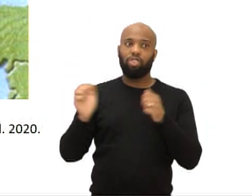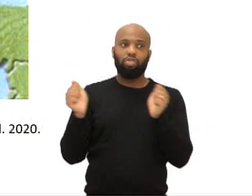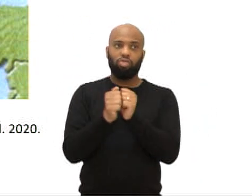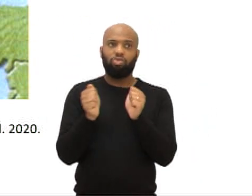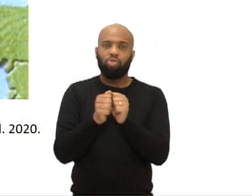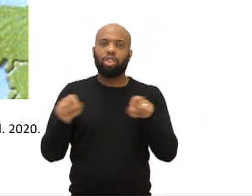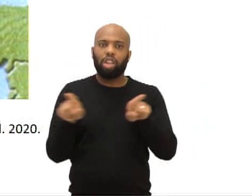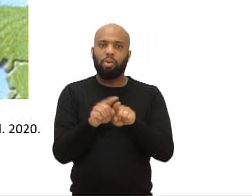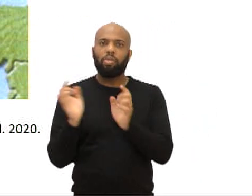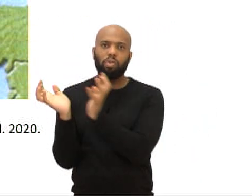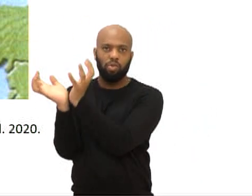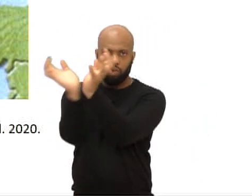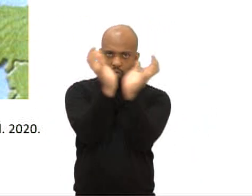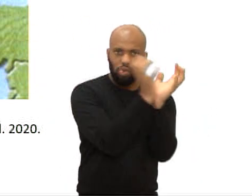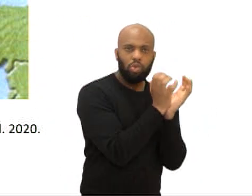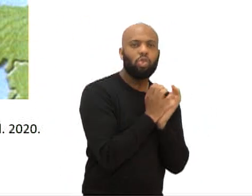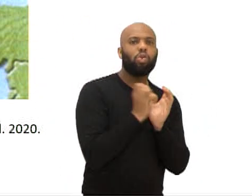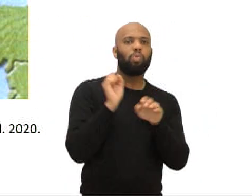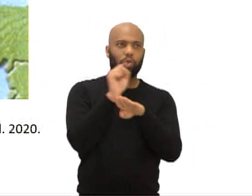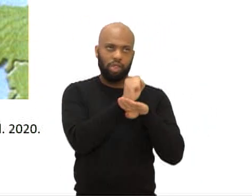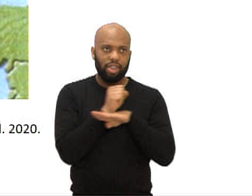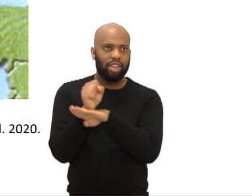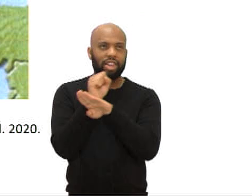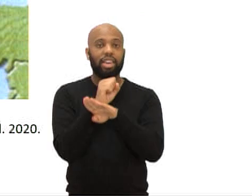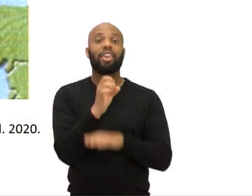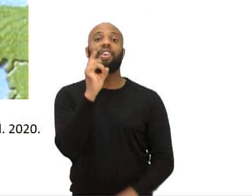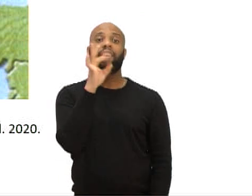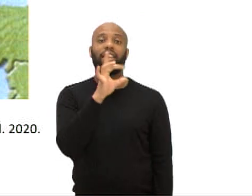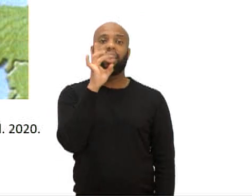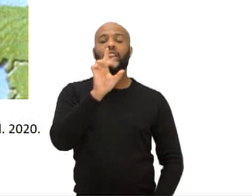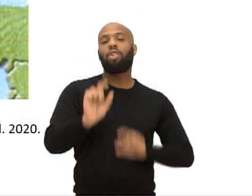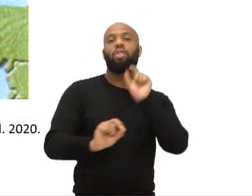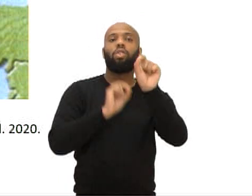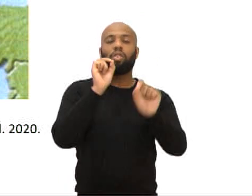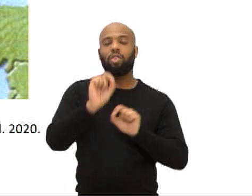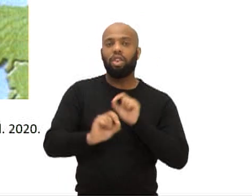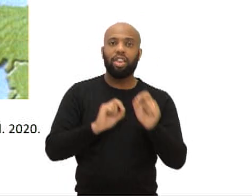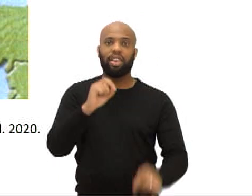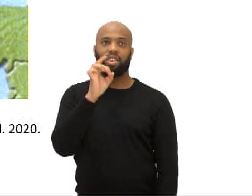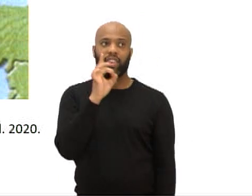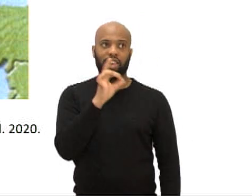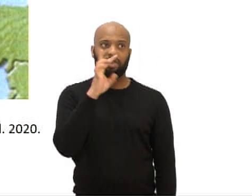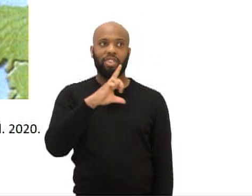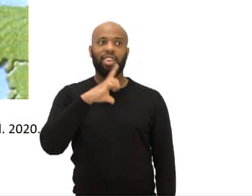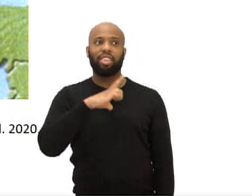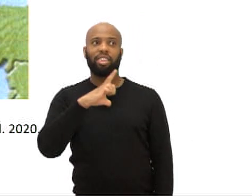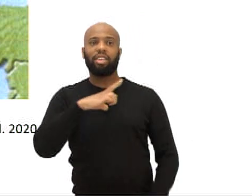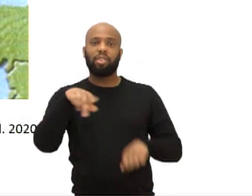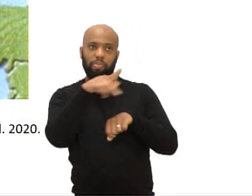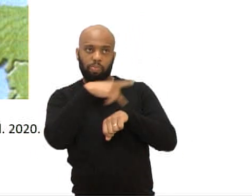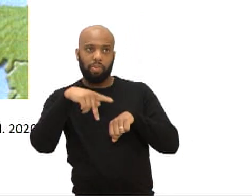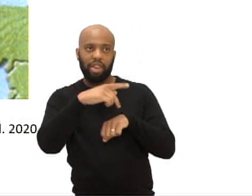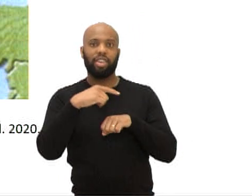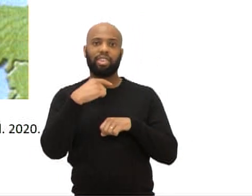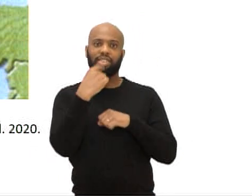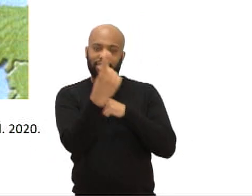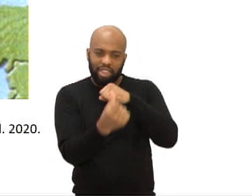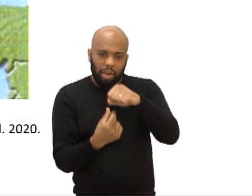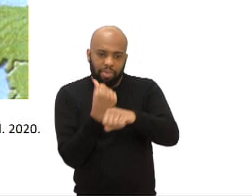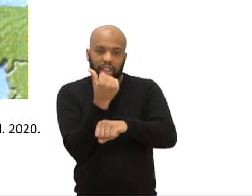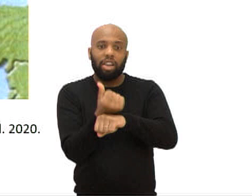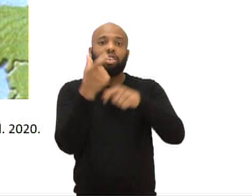desse bloco socialista, e em verde nós vamos ter os países capitalistas